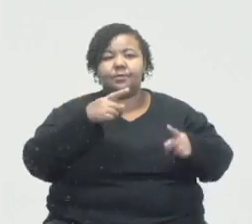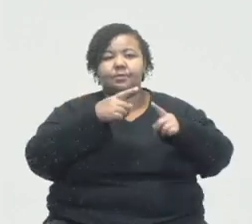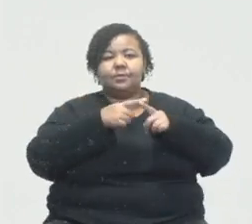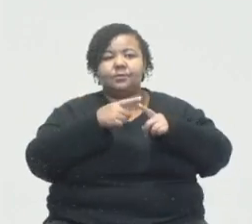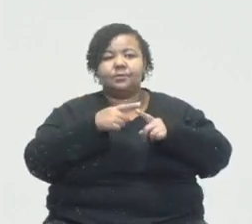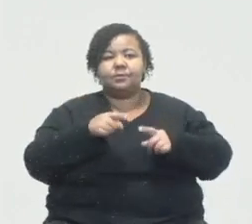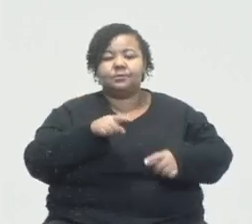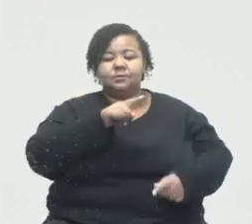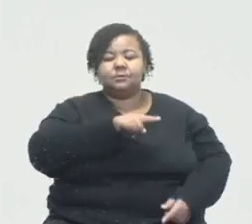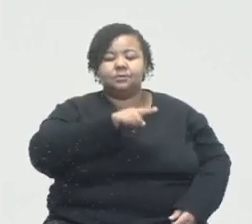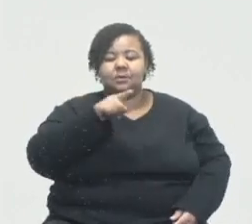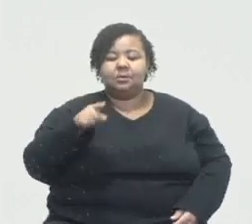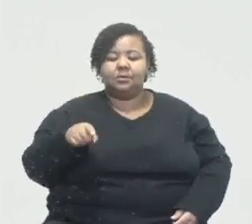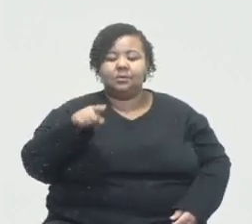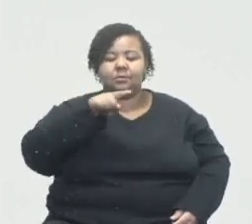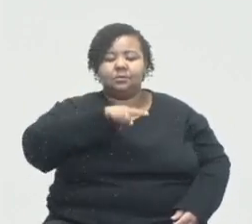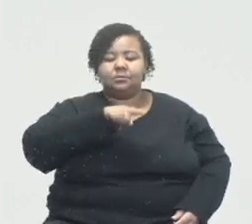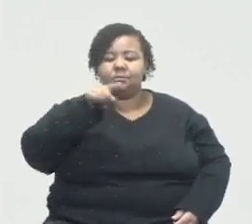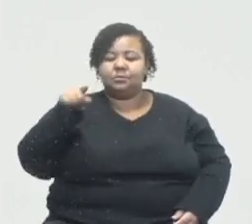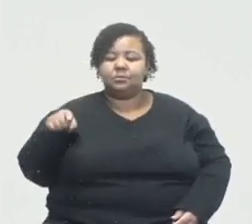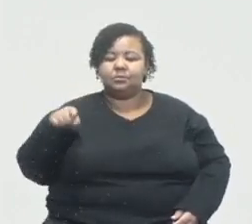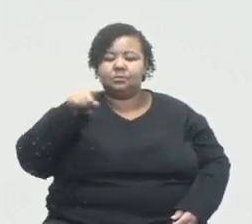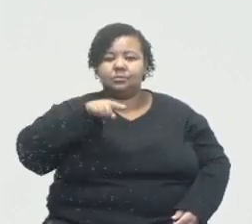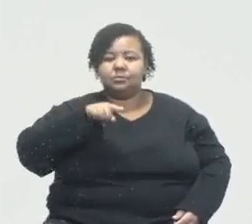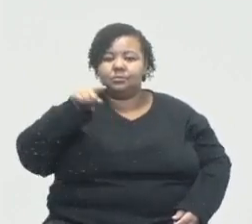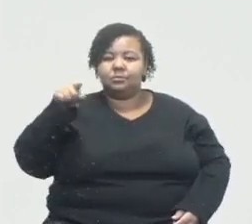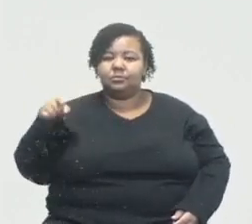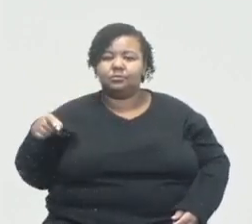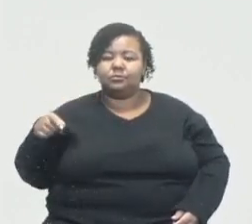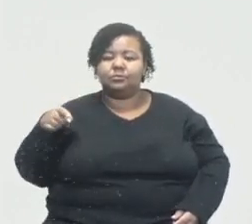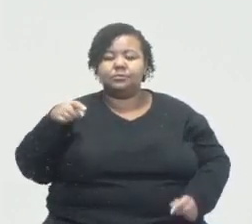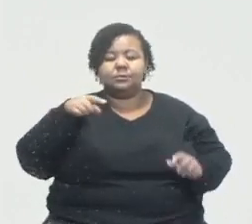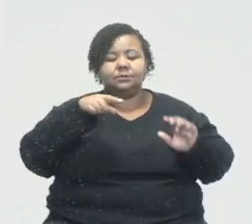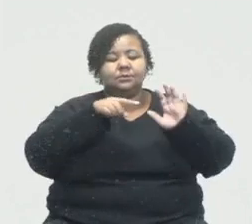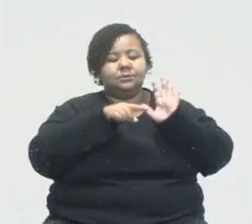Multiplicamos cada elemento. Menos